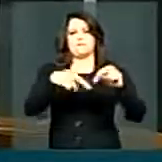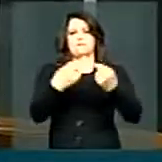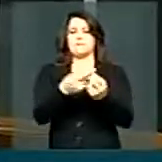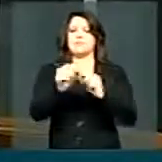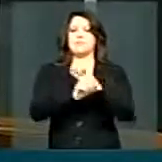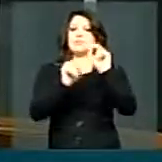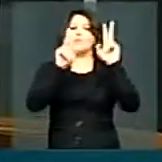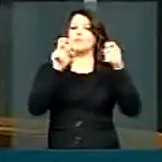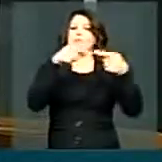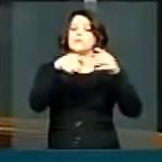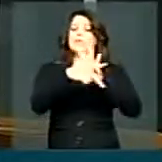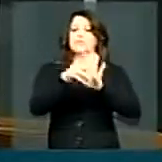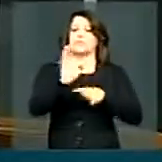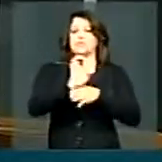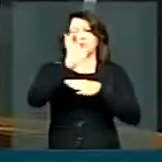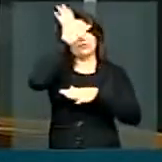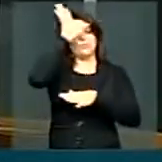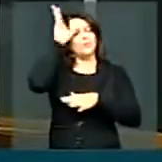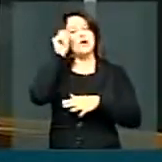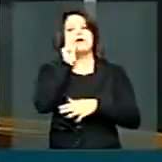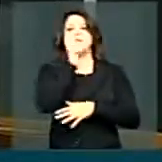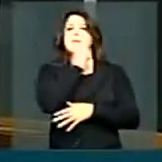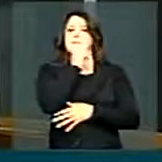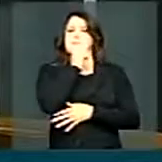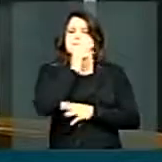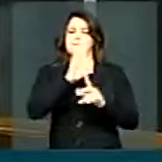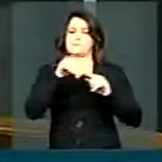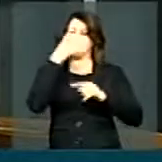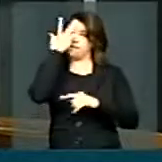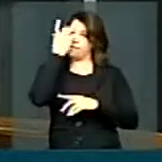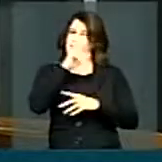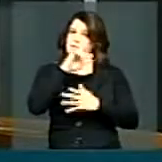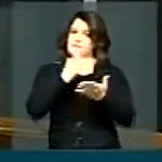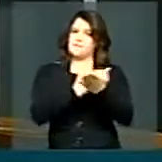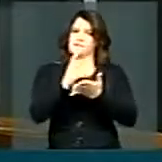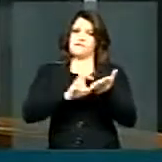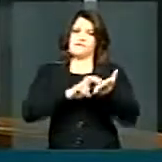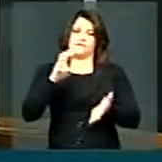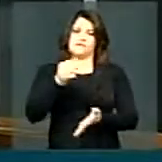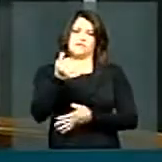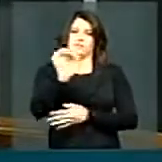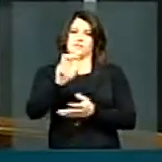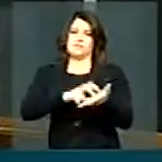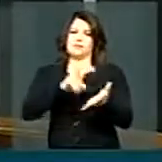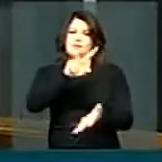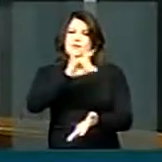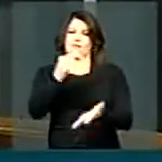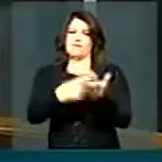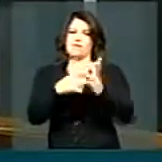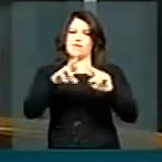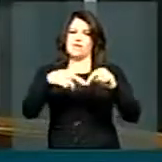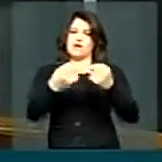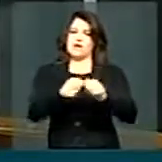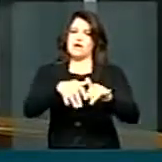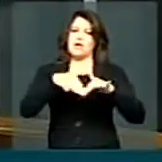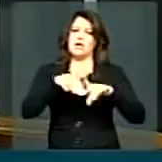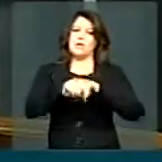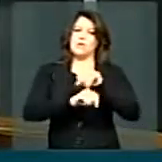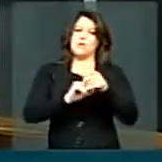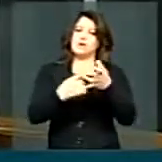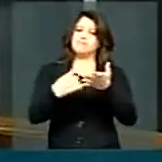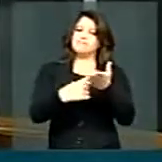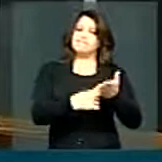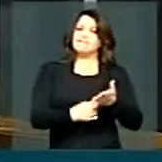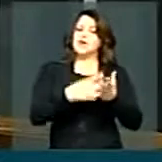refere a assuntos do meu estado, do Amapá. Começando amanhã pela manhã, às 10 horas, teremos uma audiência pública para tratar dos assuntos